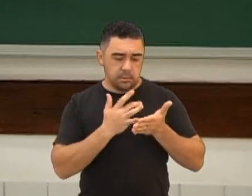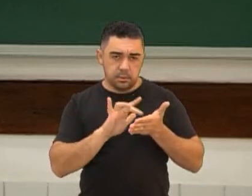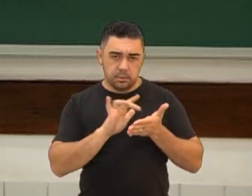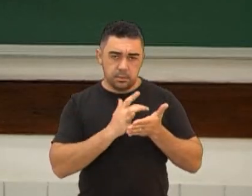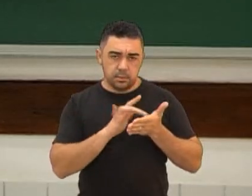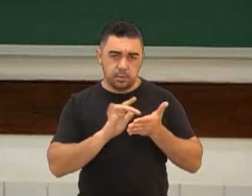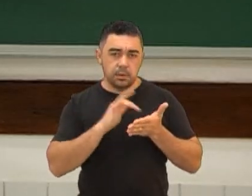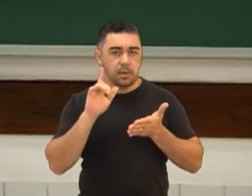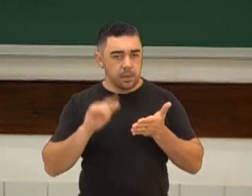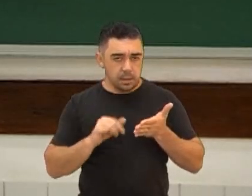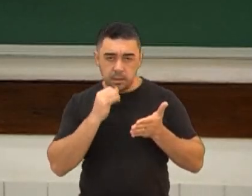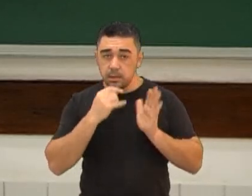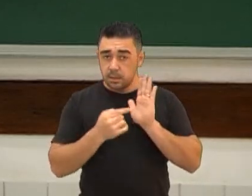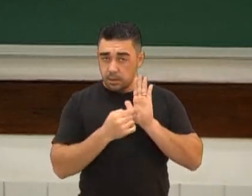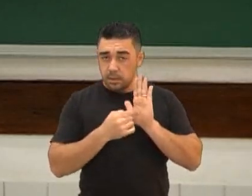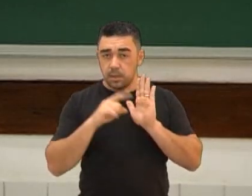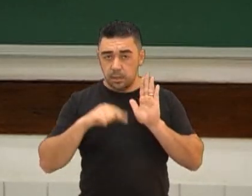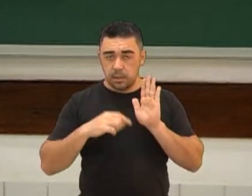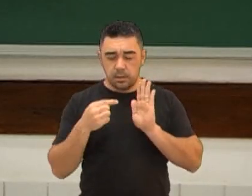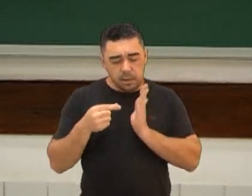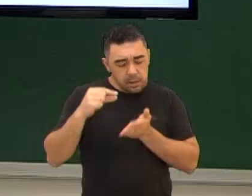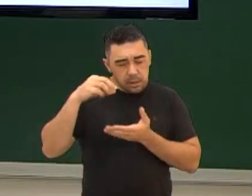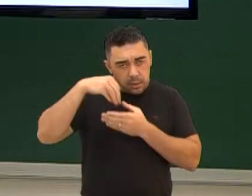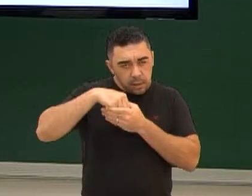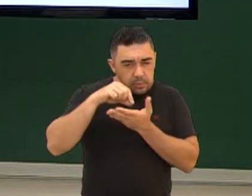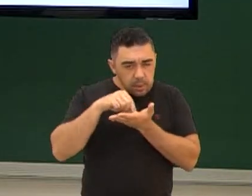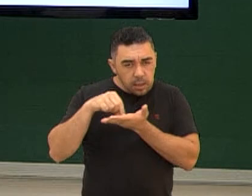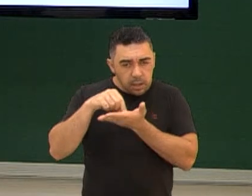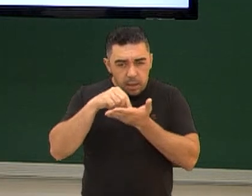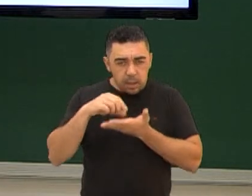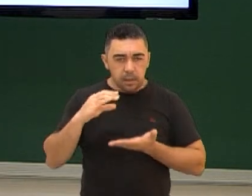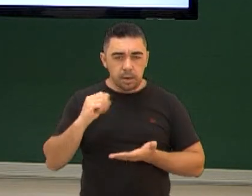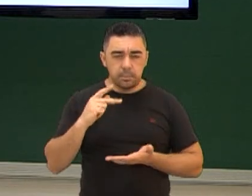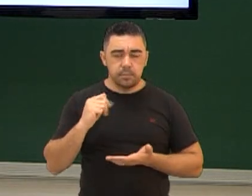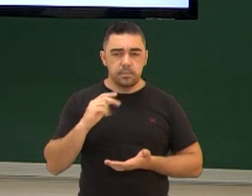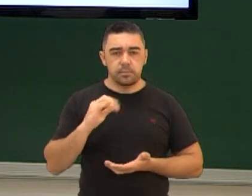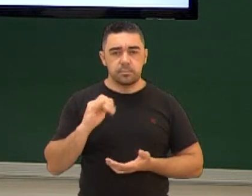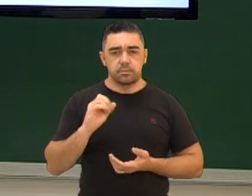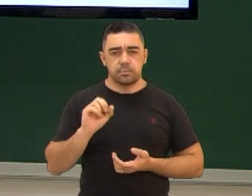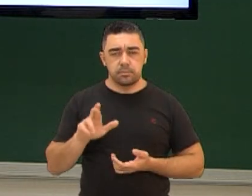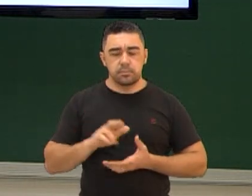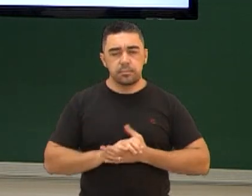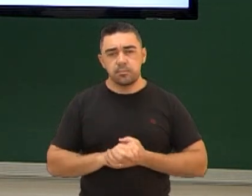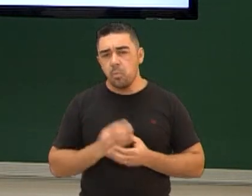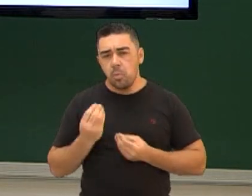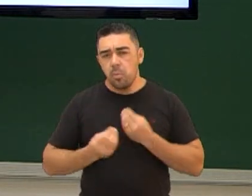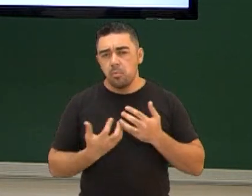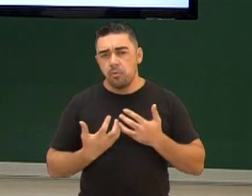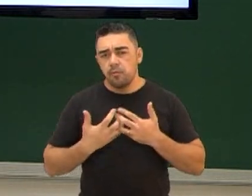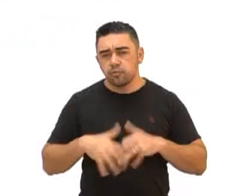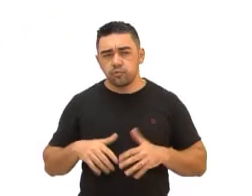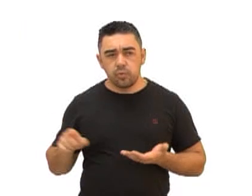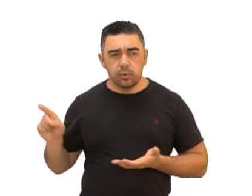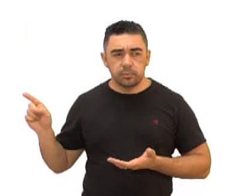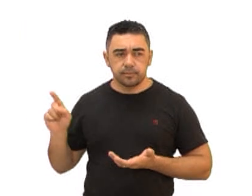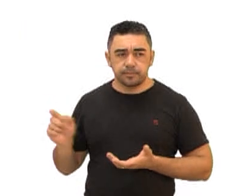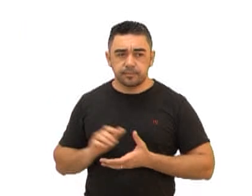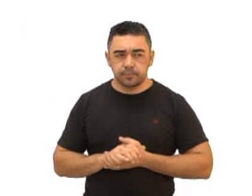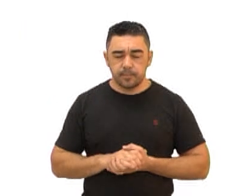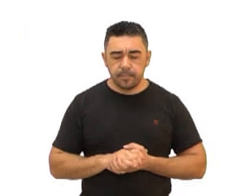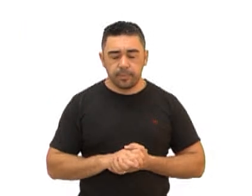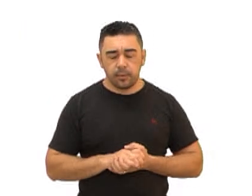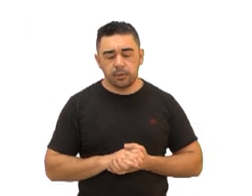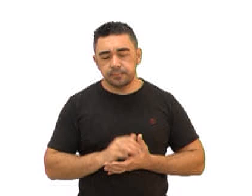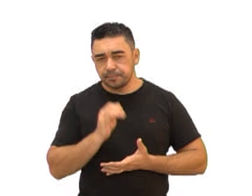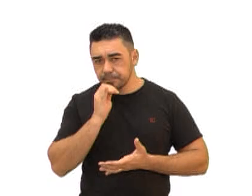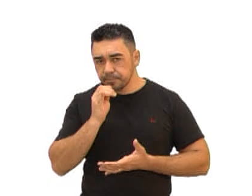também ele tem capacitores, ok? Como funciona um capacitor? Então, o